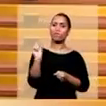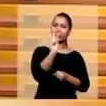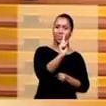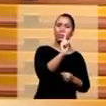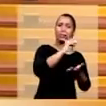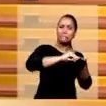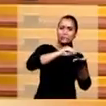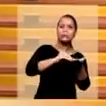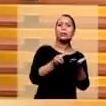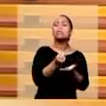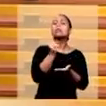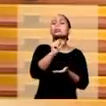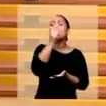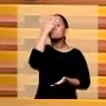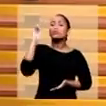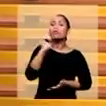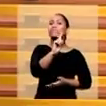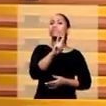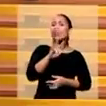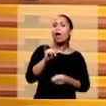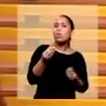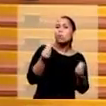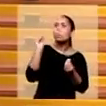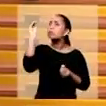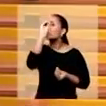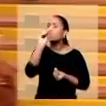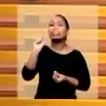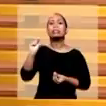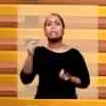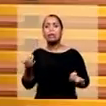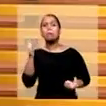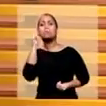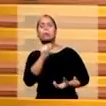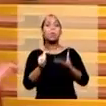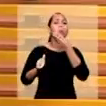são feitos, quem são essas pessoas que procuram auxílio lá? Mais homem,